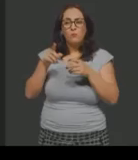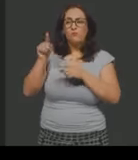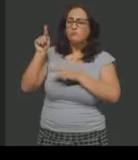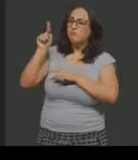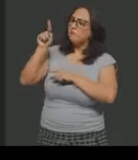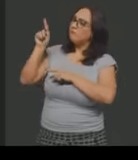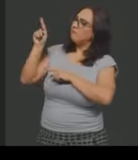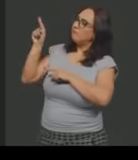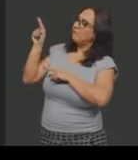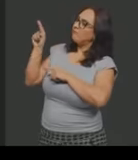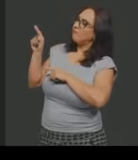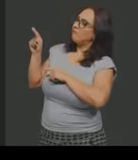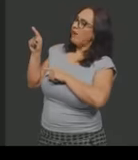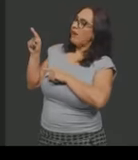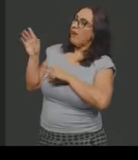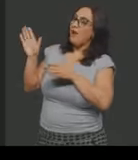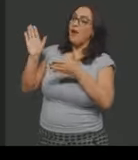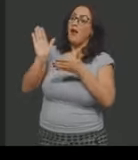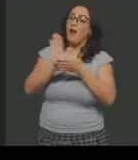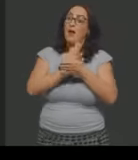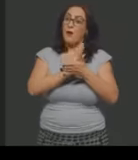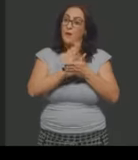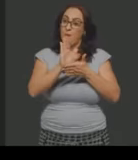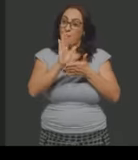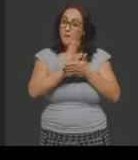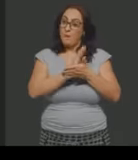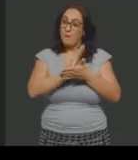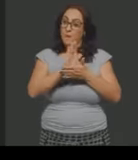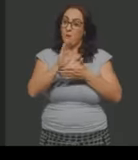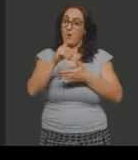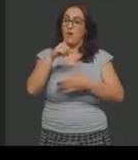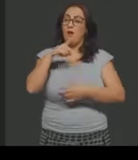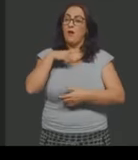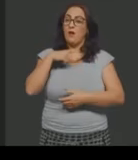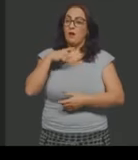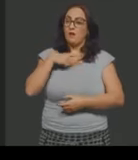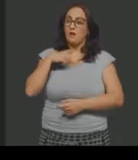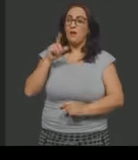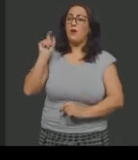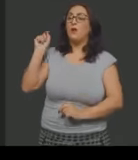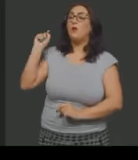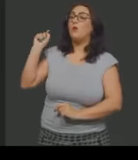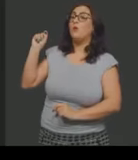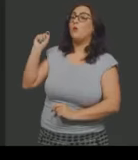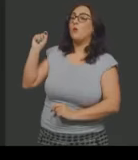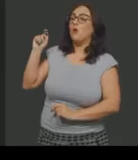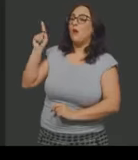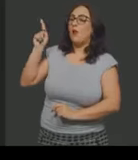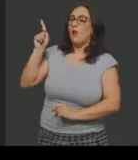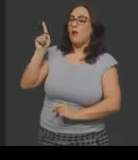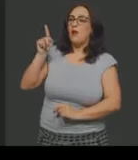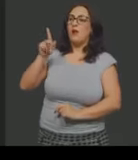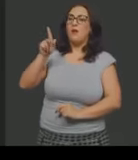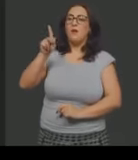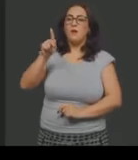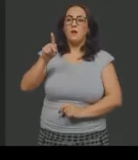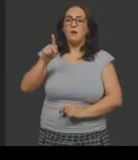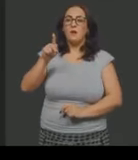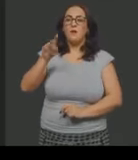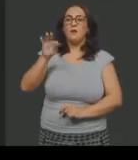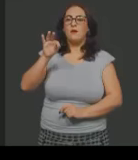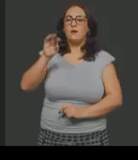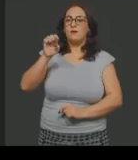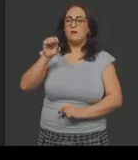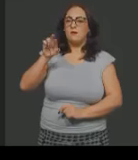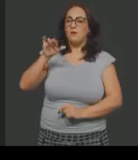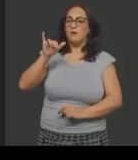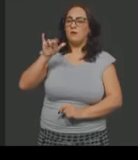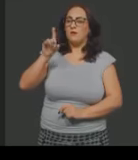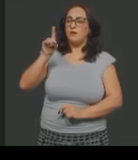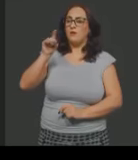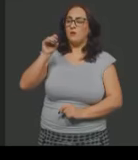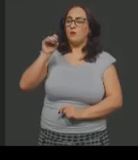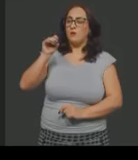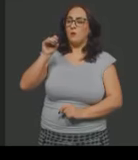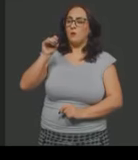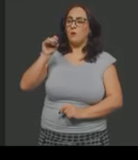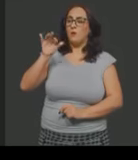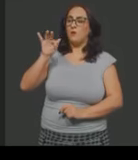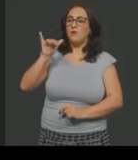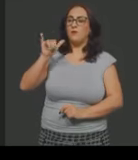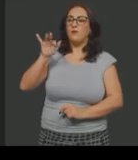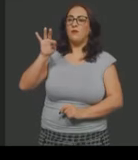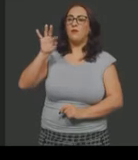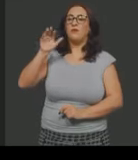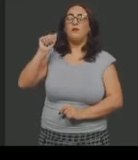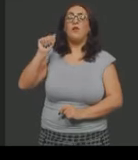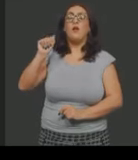algumas classes. O filo pteridófita vai compreender, então,